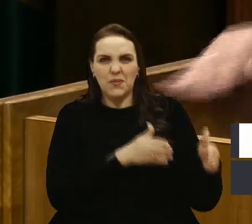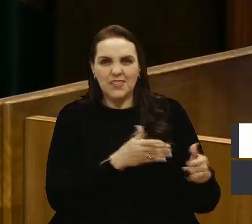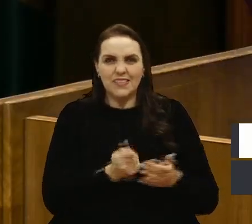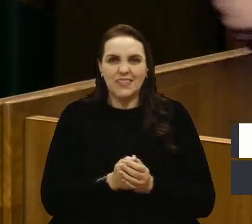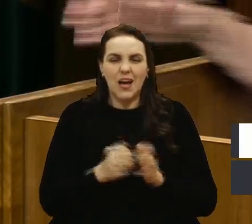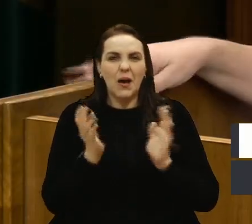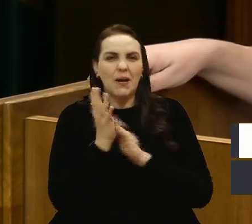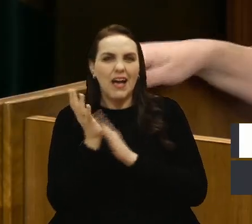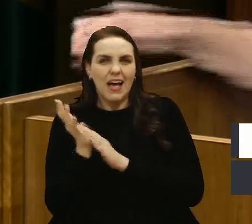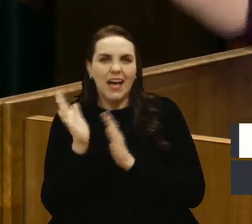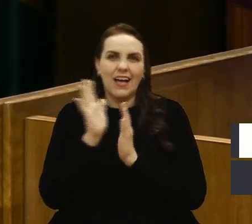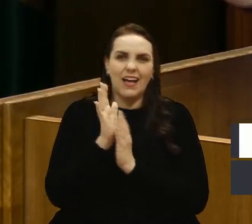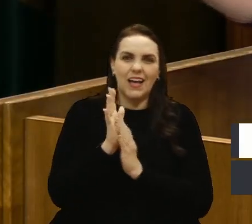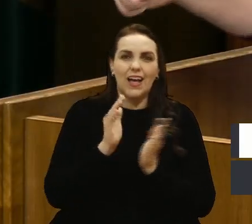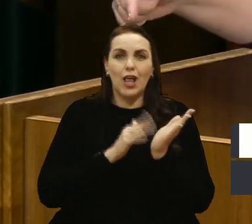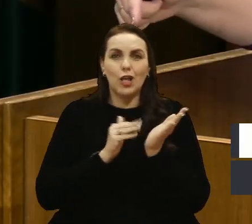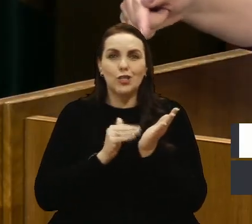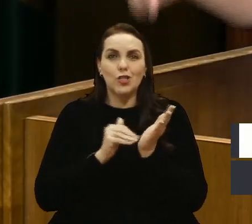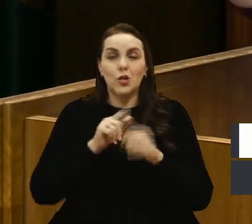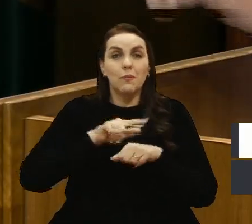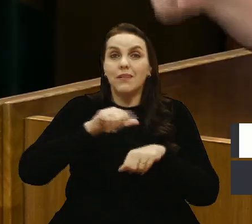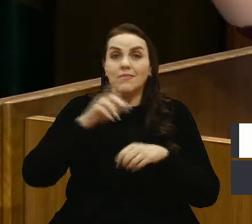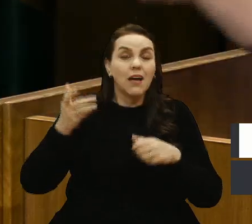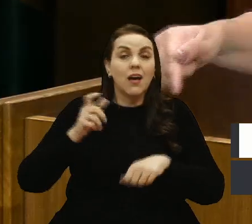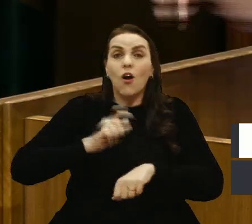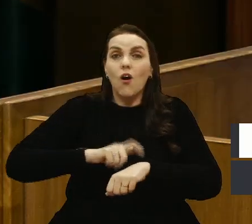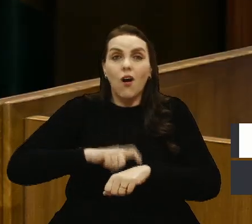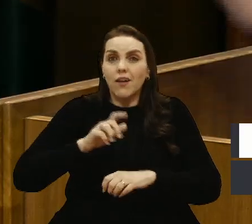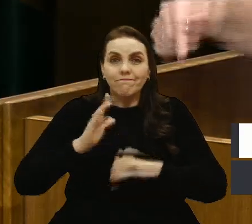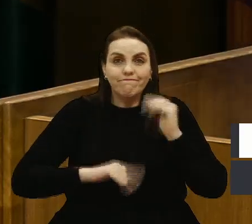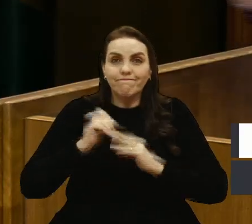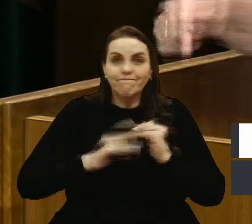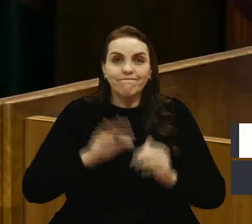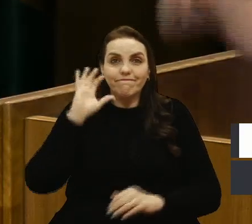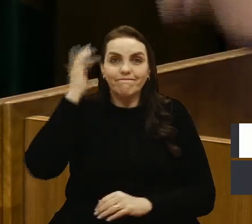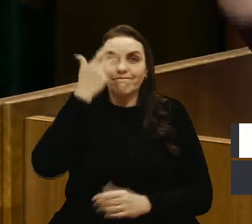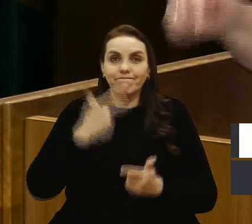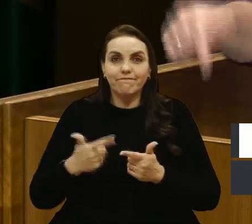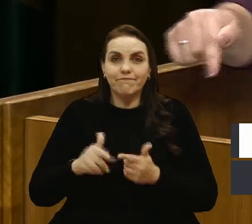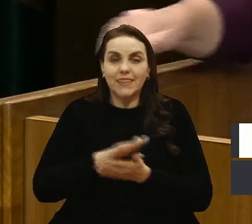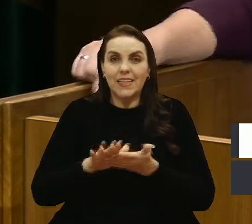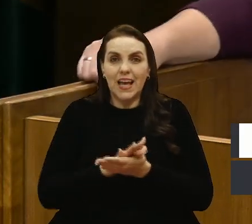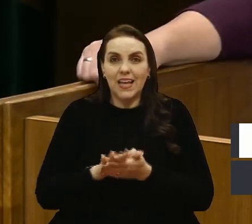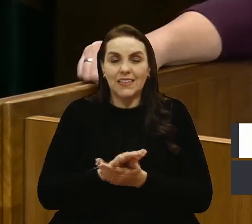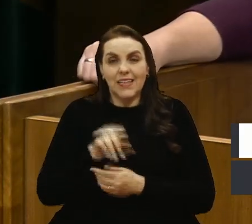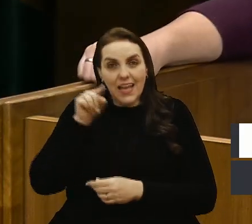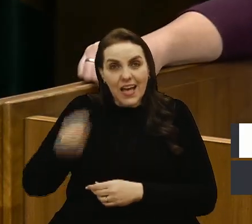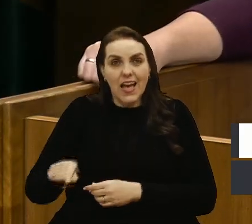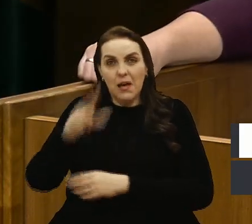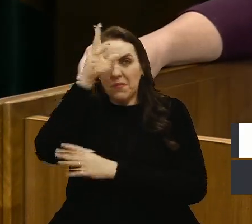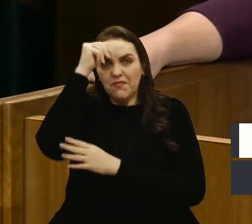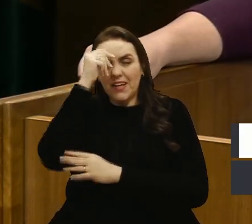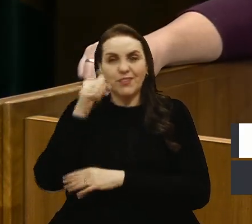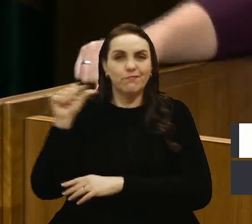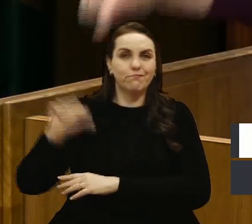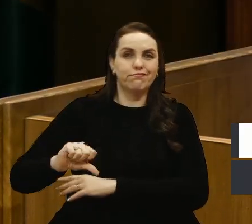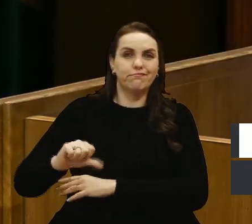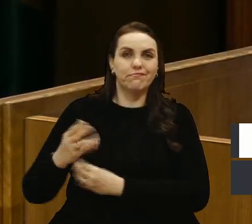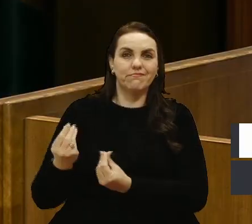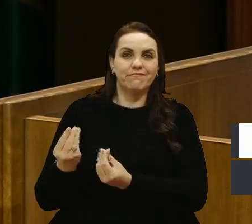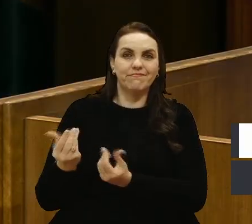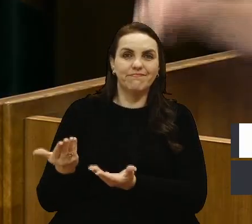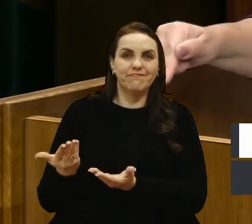para isso, e batem palma para aquilo, mas na prática não resolvem o problema e deixam ele em maus lençóis. É